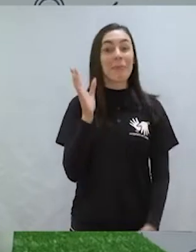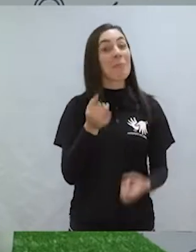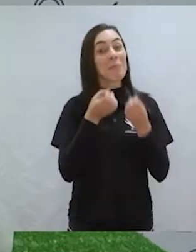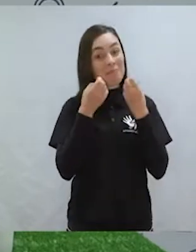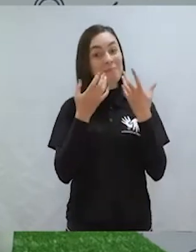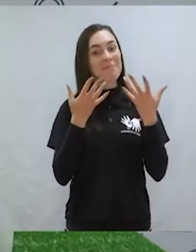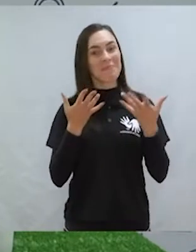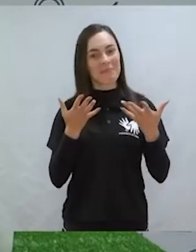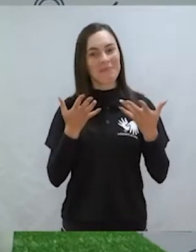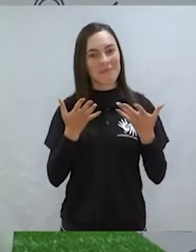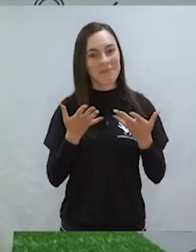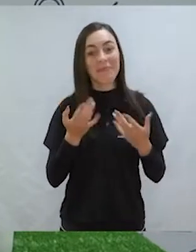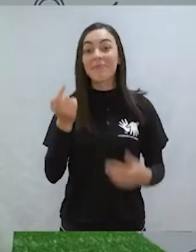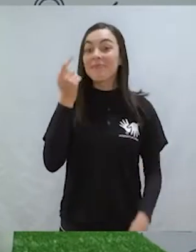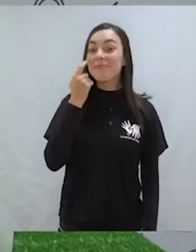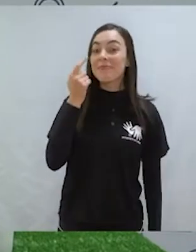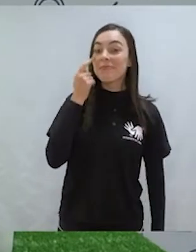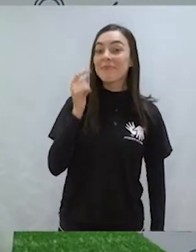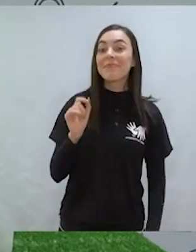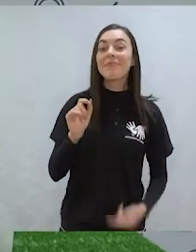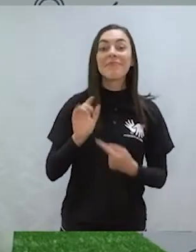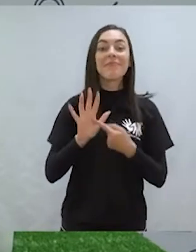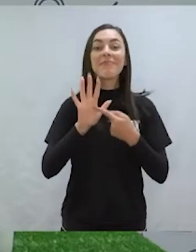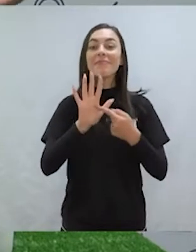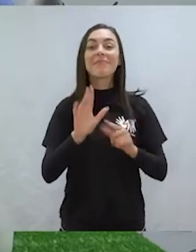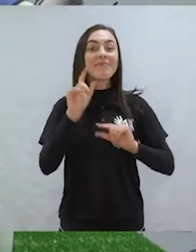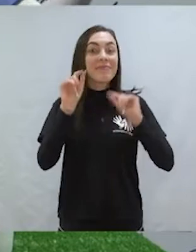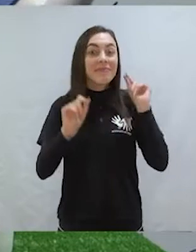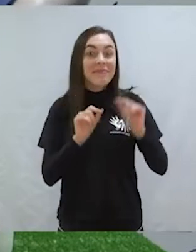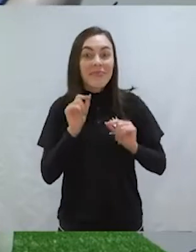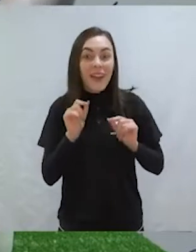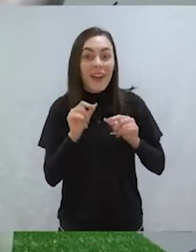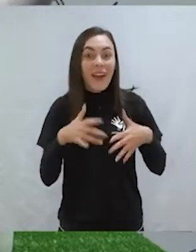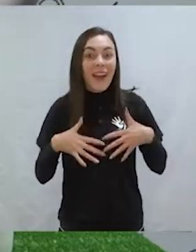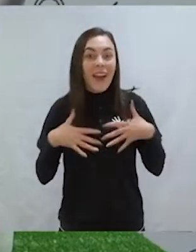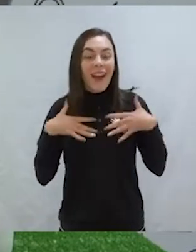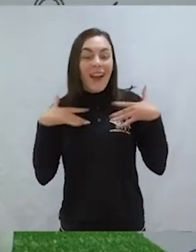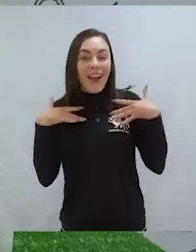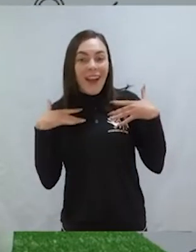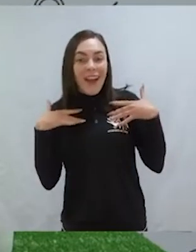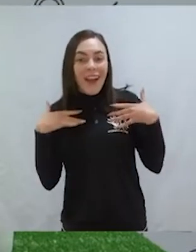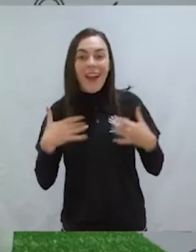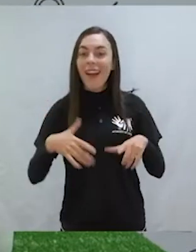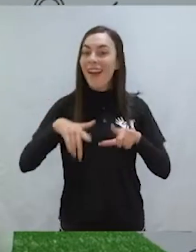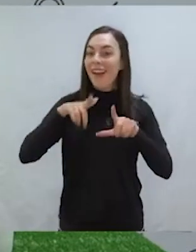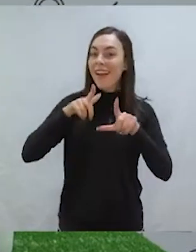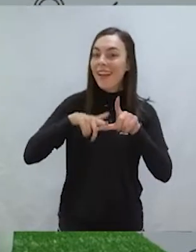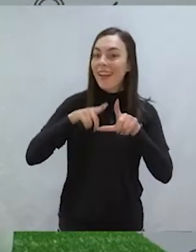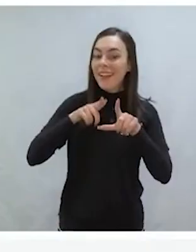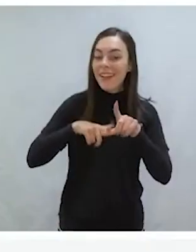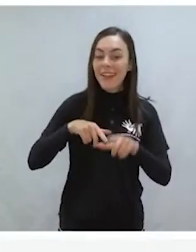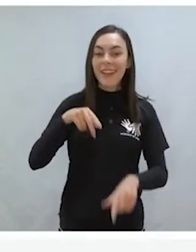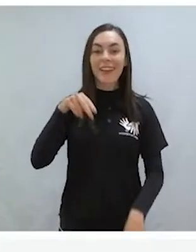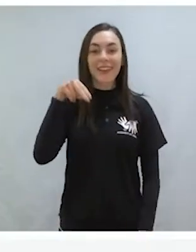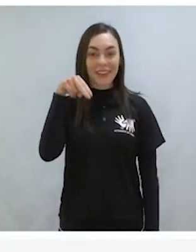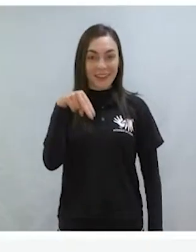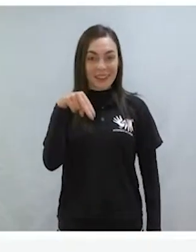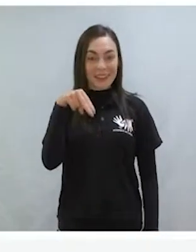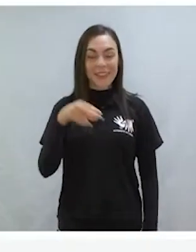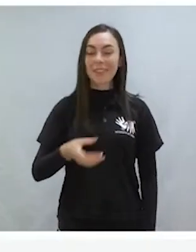Verde, muito bem. Vamos ver o que vai aparecer no verde. Ah, a letra